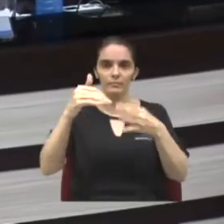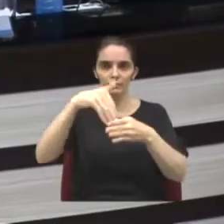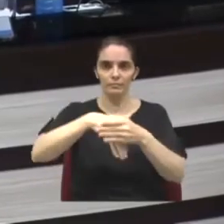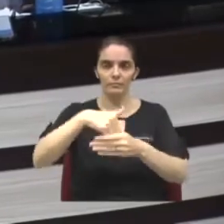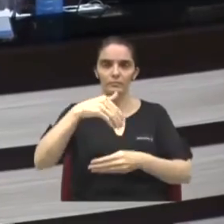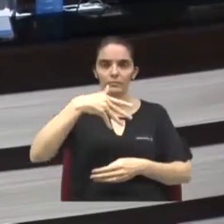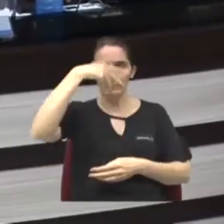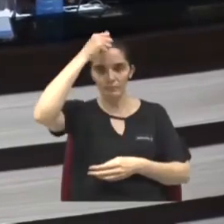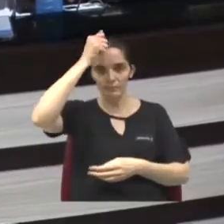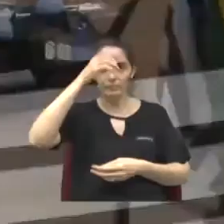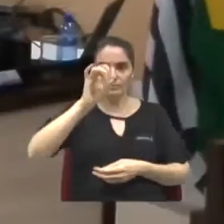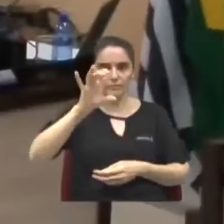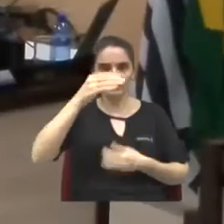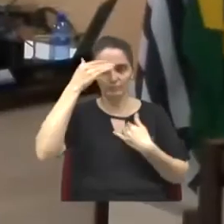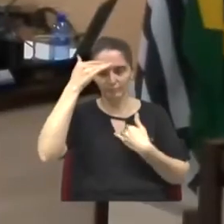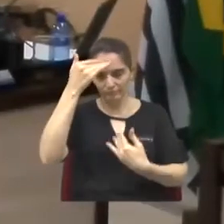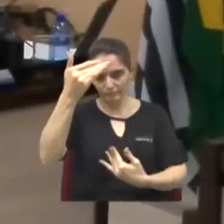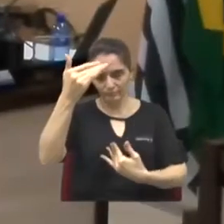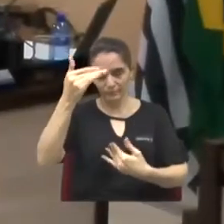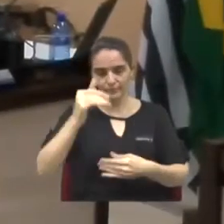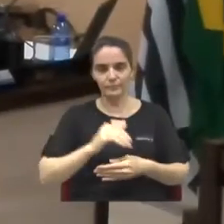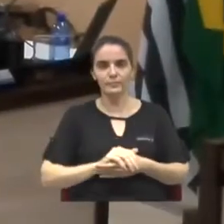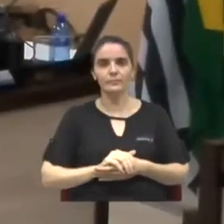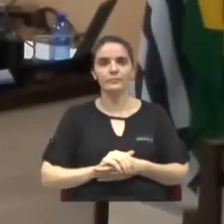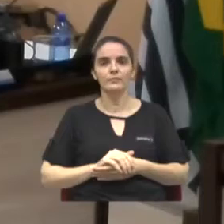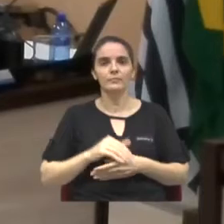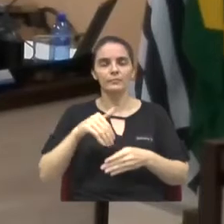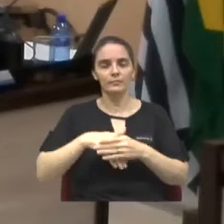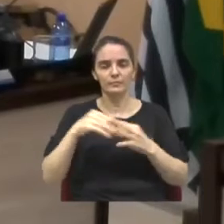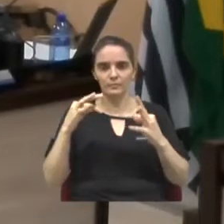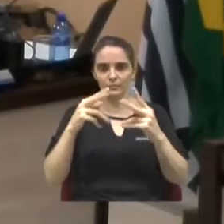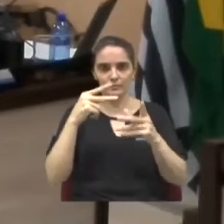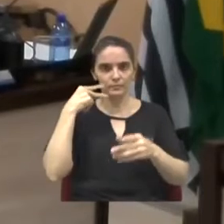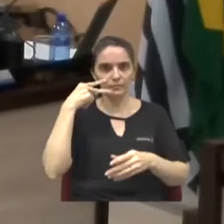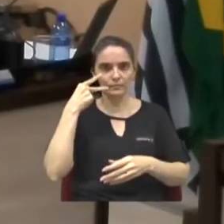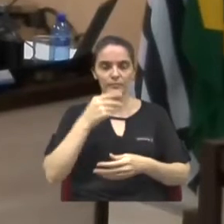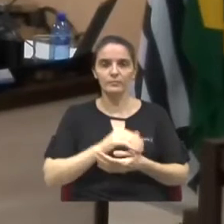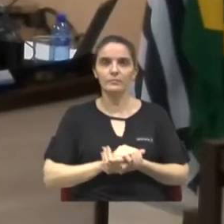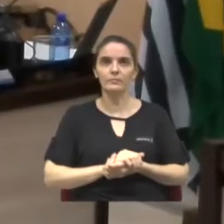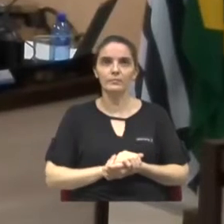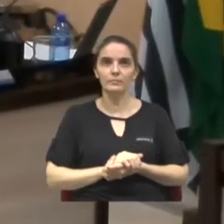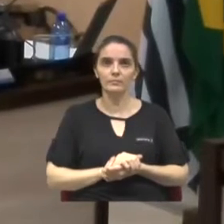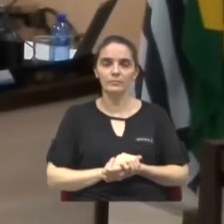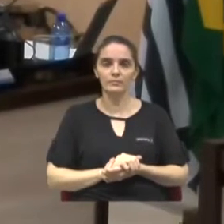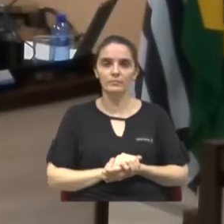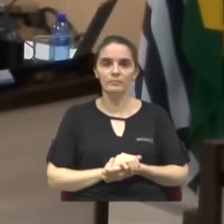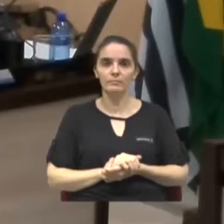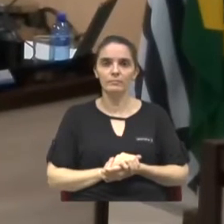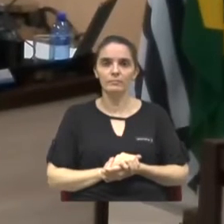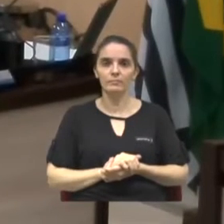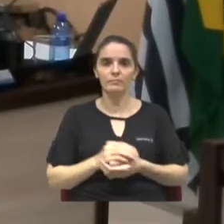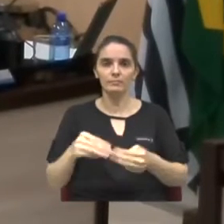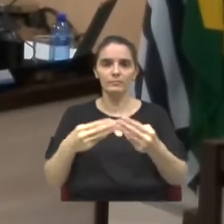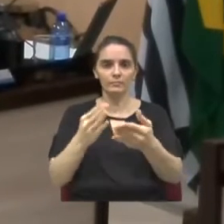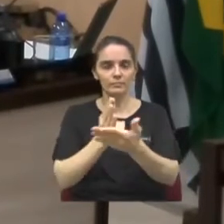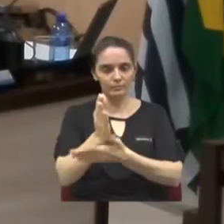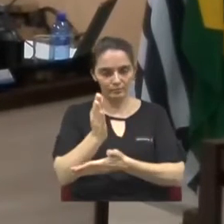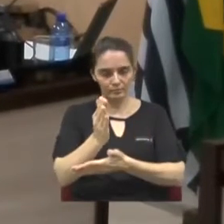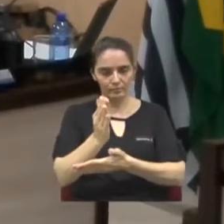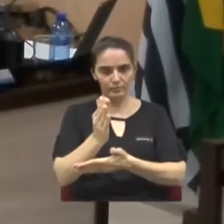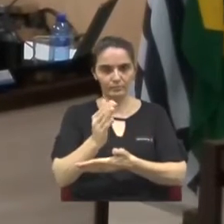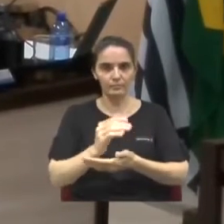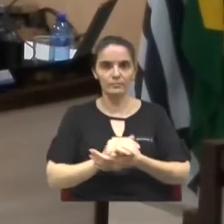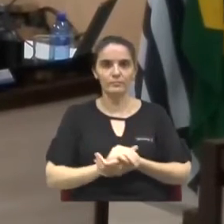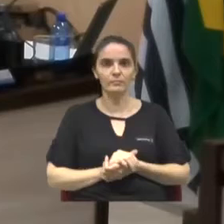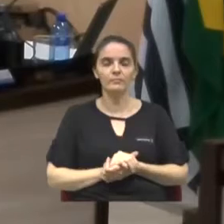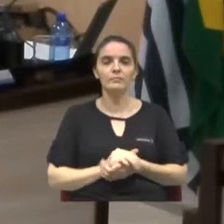justificar o voto, o vereador Toninho Franco. Só para agradecer o apoio e o voto de todos os nobres colegas E estamos aí com mais uma moção aprovada com relação